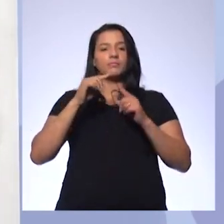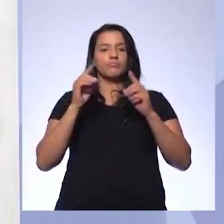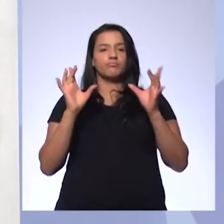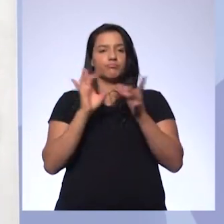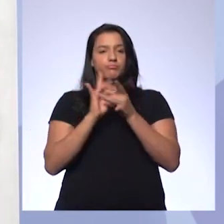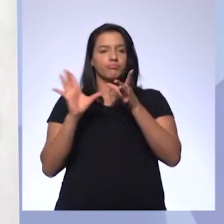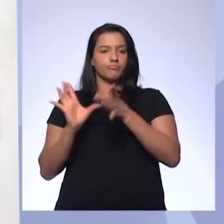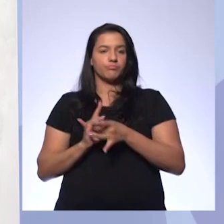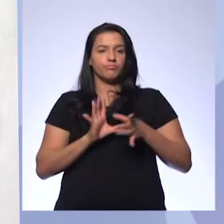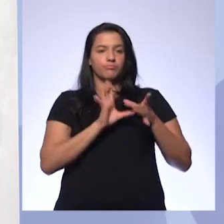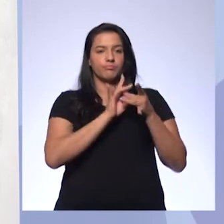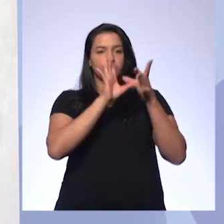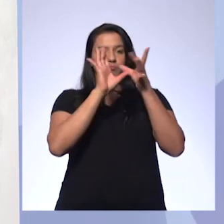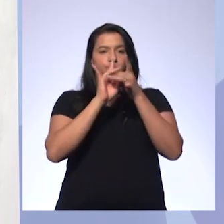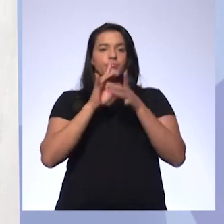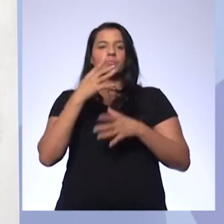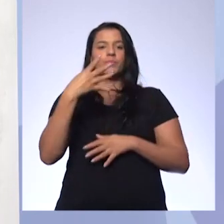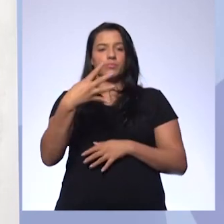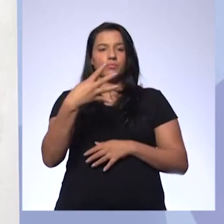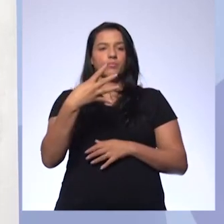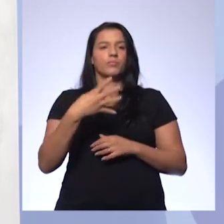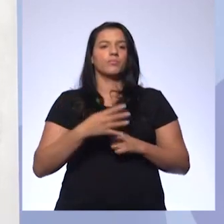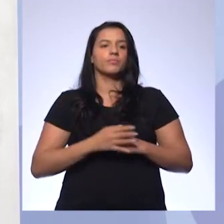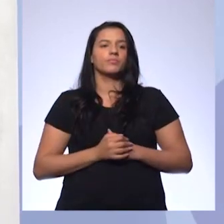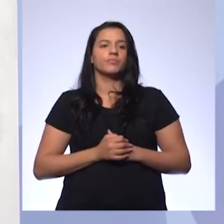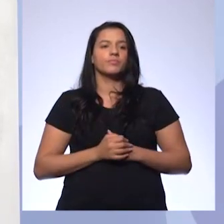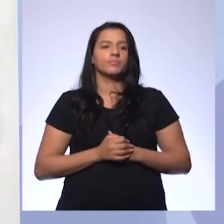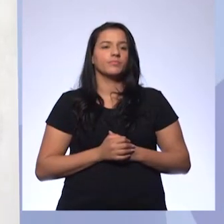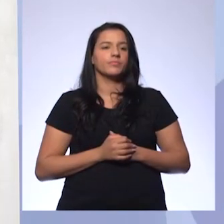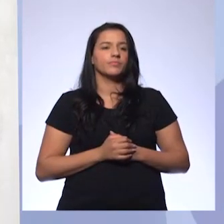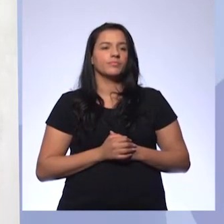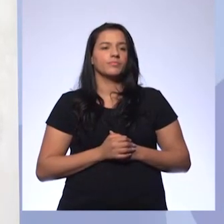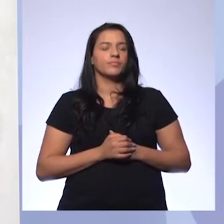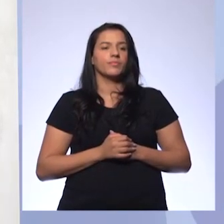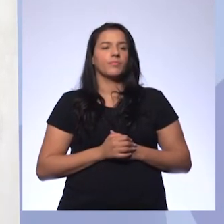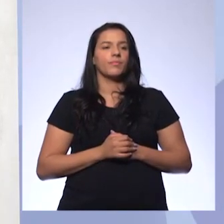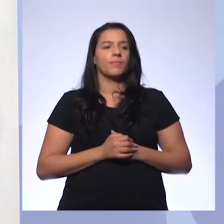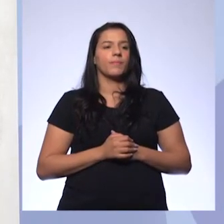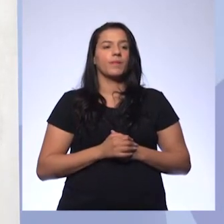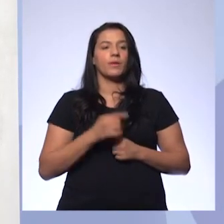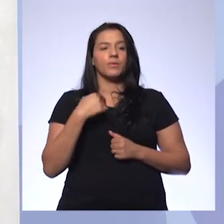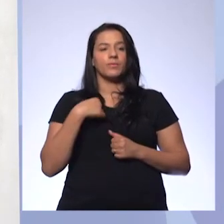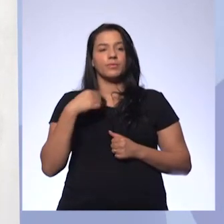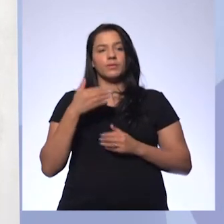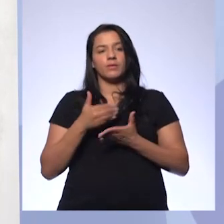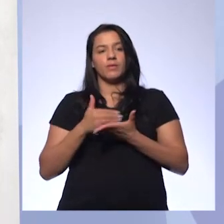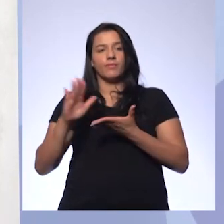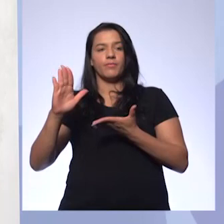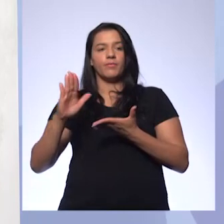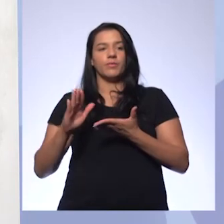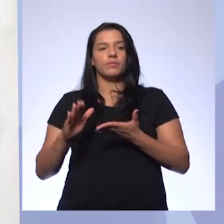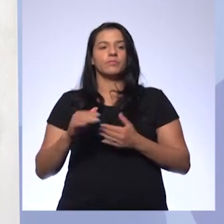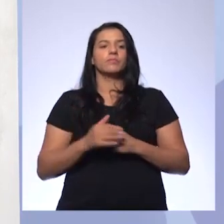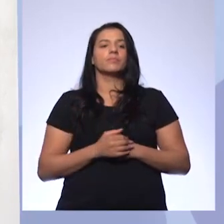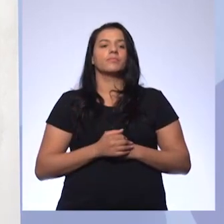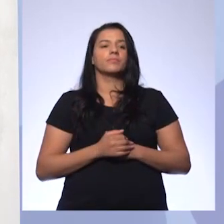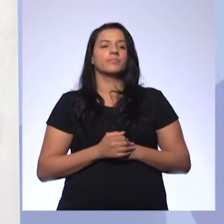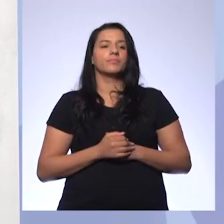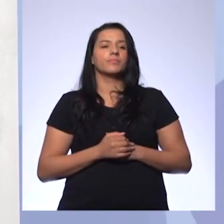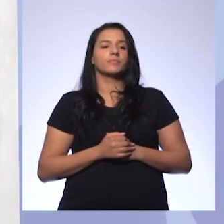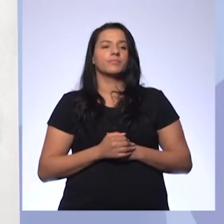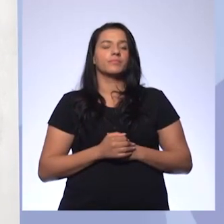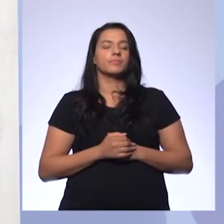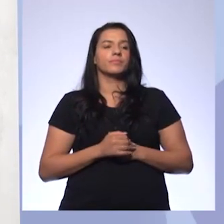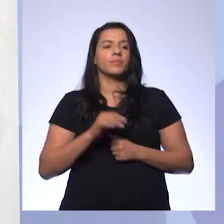aqui, mas vocês lembram disso. Então, essa aqui é a cadeia principal. O que está fora dela são quem? As